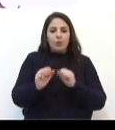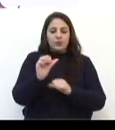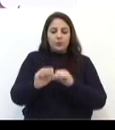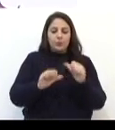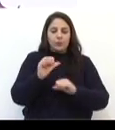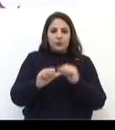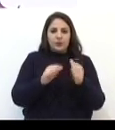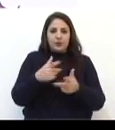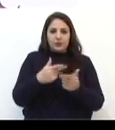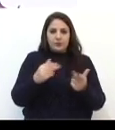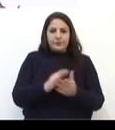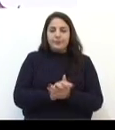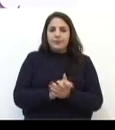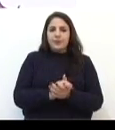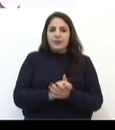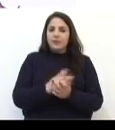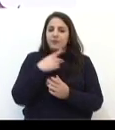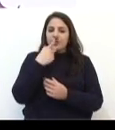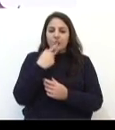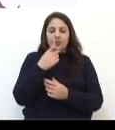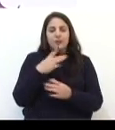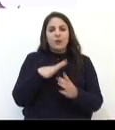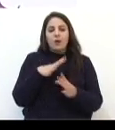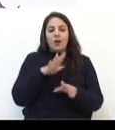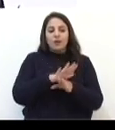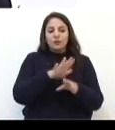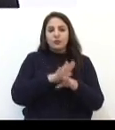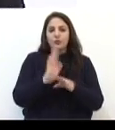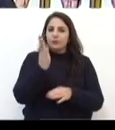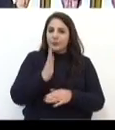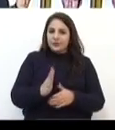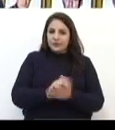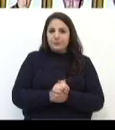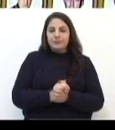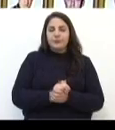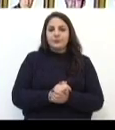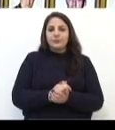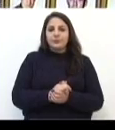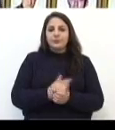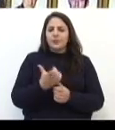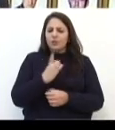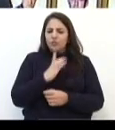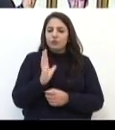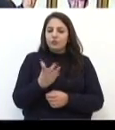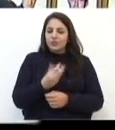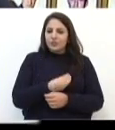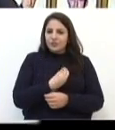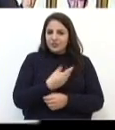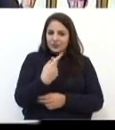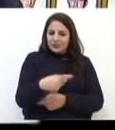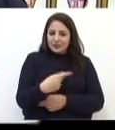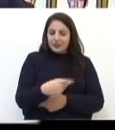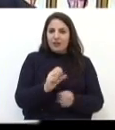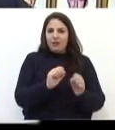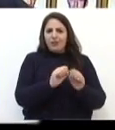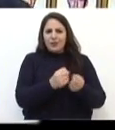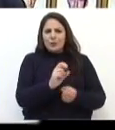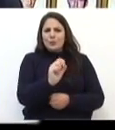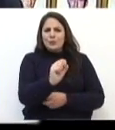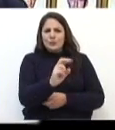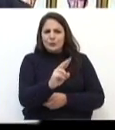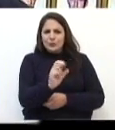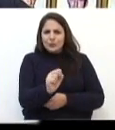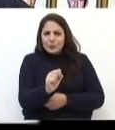com o petista, não são benéficas aos brasileiros. Consequências já estão vindo aí. A quebradeira do SUS, a